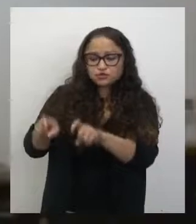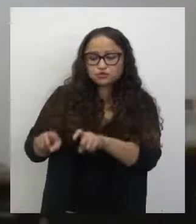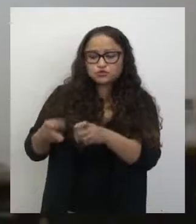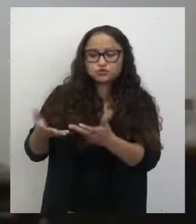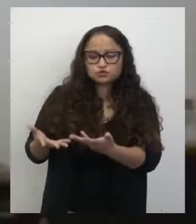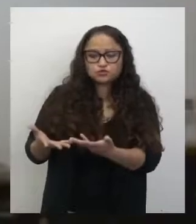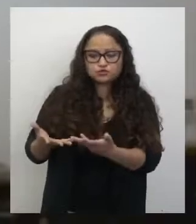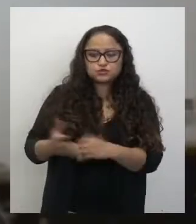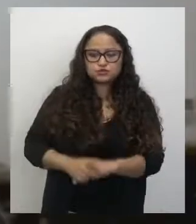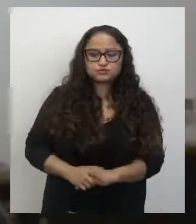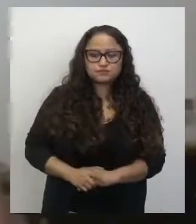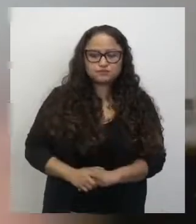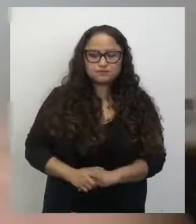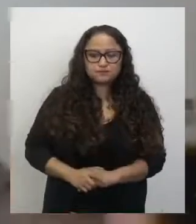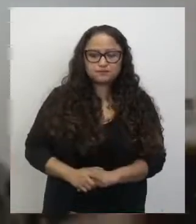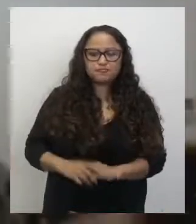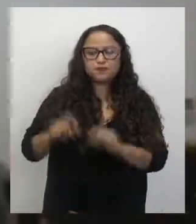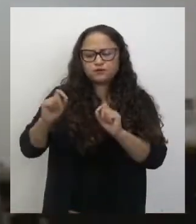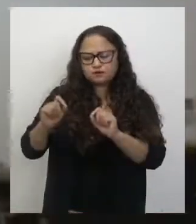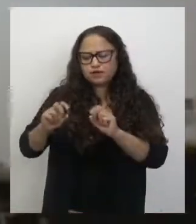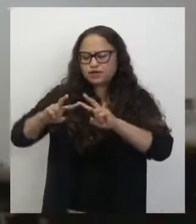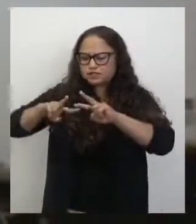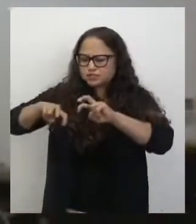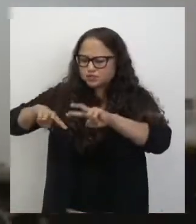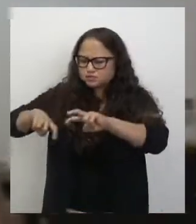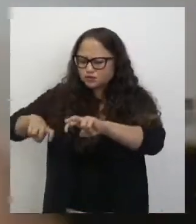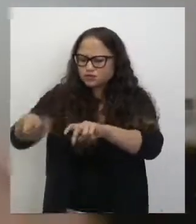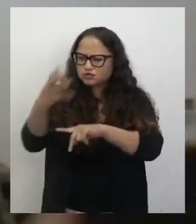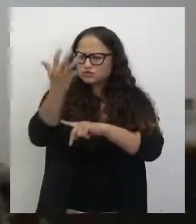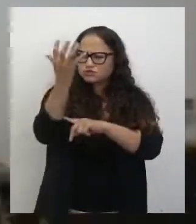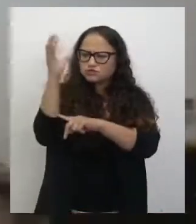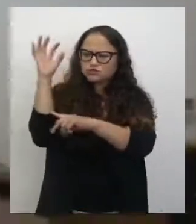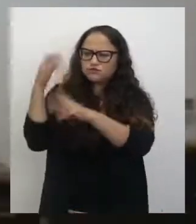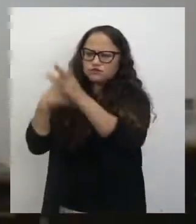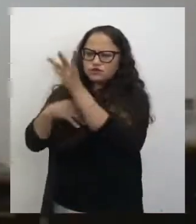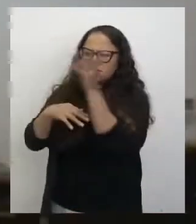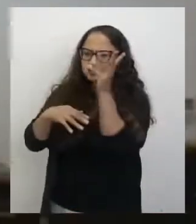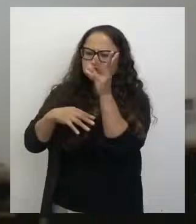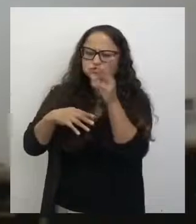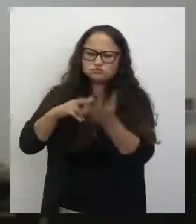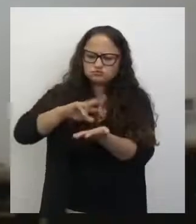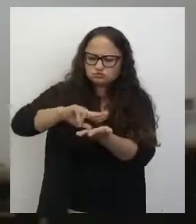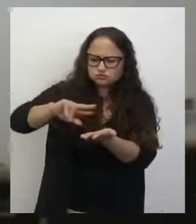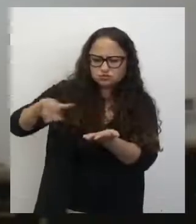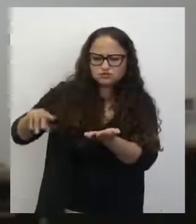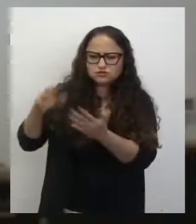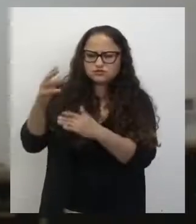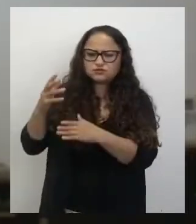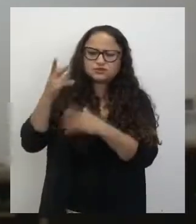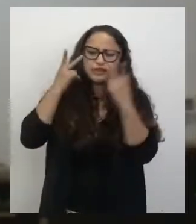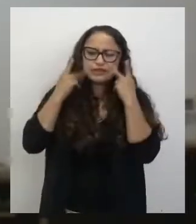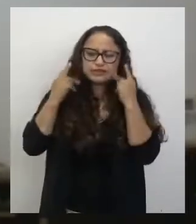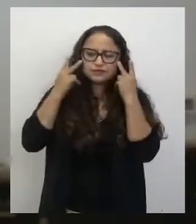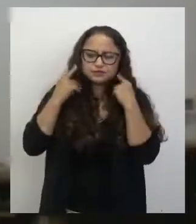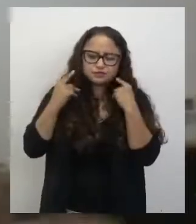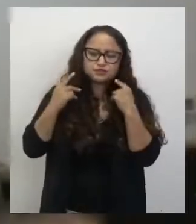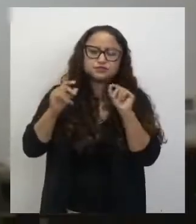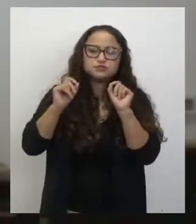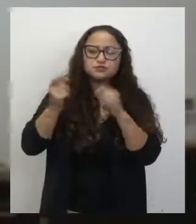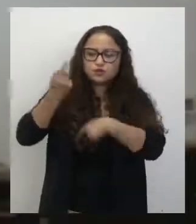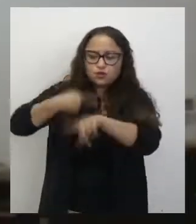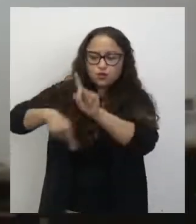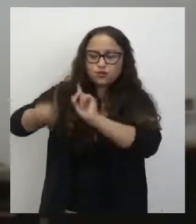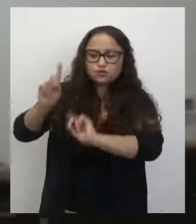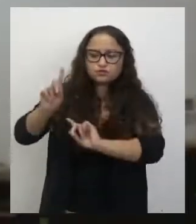né, a questão da exploração da floresta, de recursos naturais diversos, está assim contrário o quê? A questão